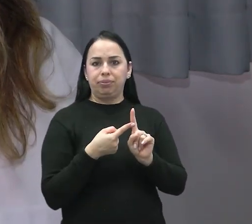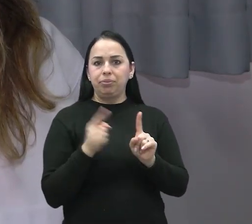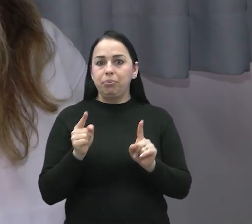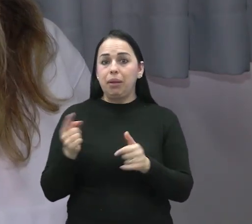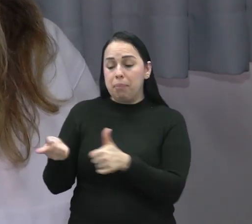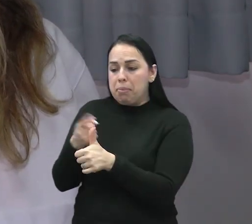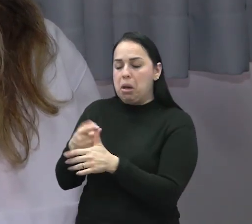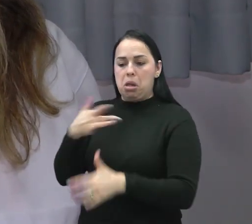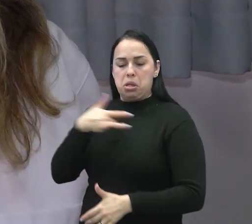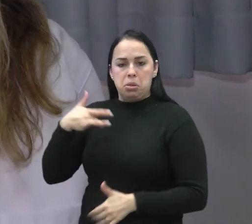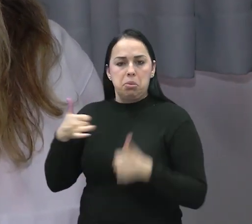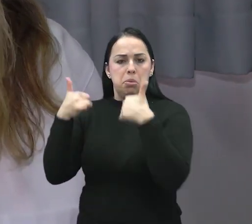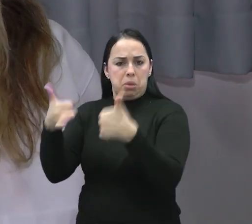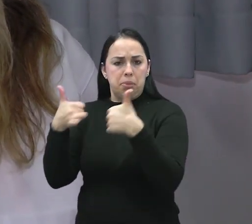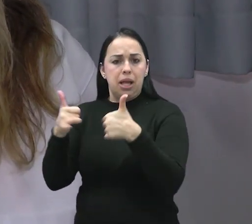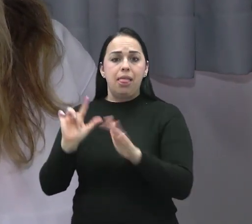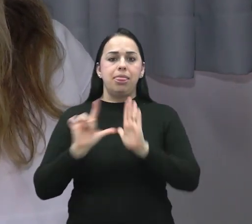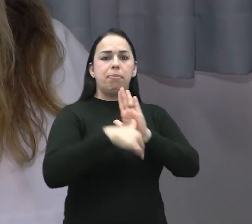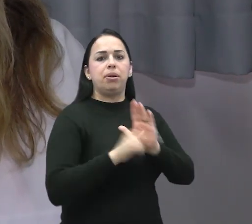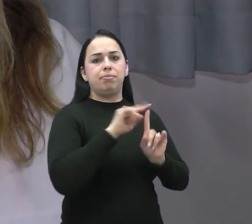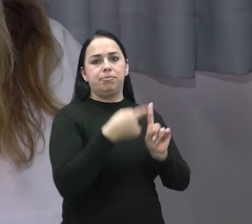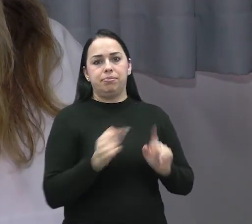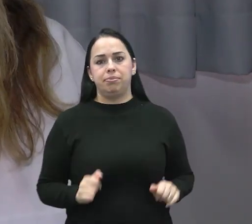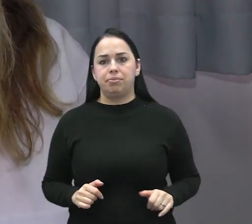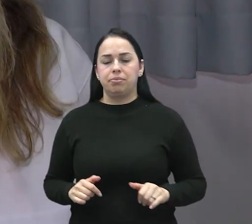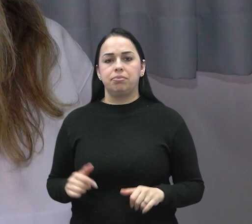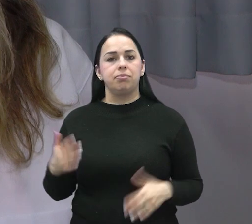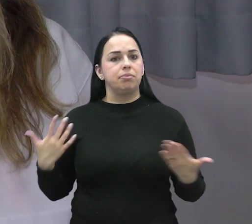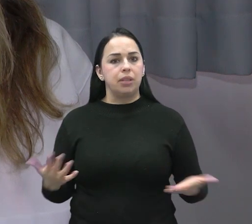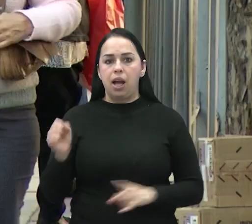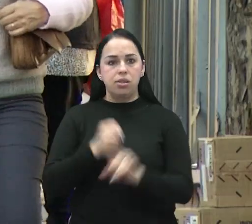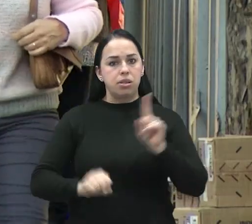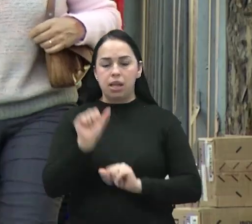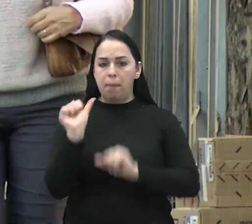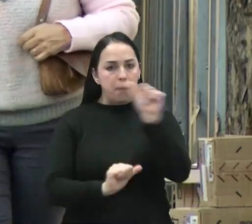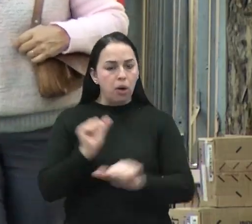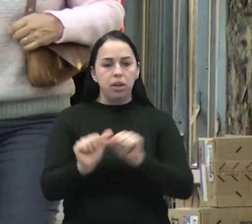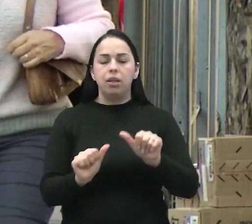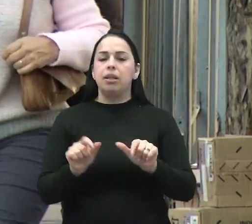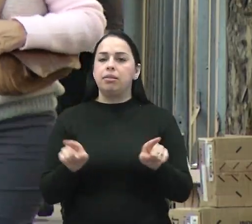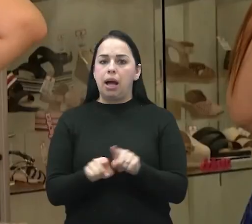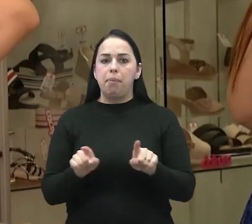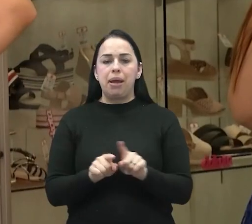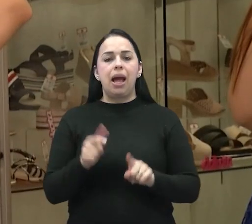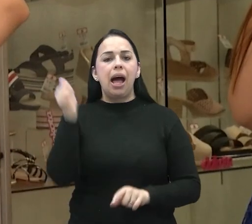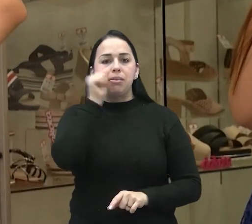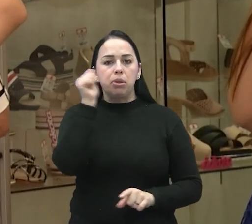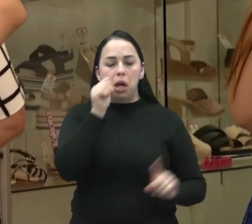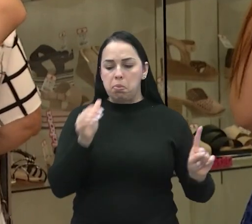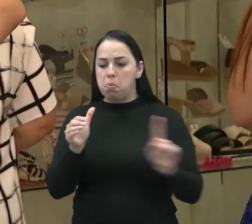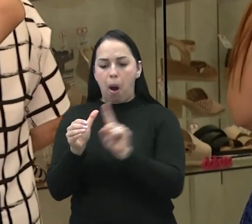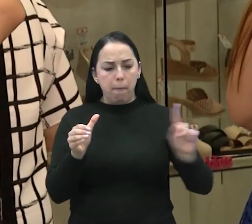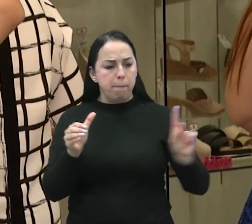elas, por querer tanto, elas querem estar super bem em todos os aspectos, e isso leva tempo. Com as mudanças sociais e a maior